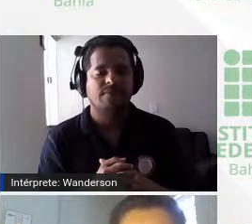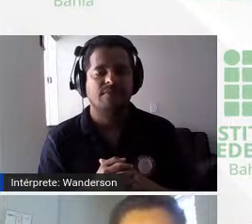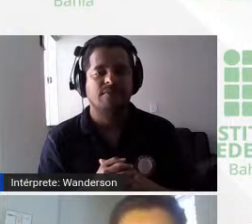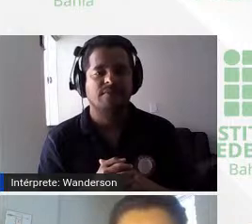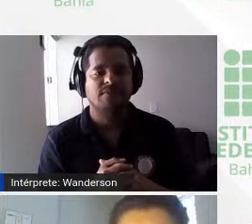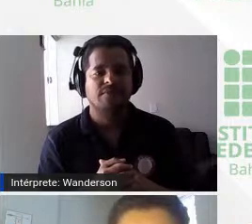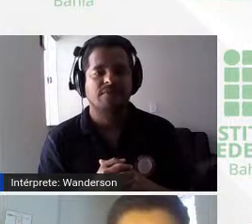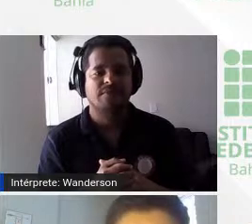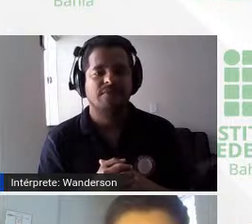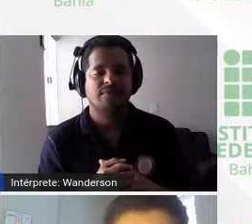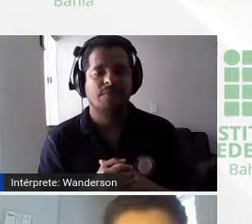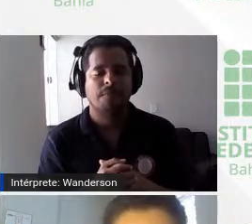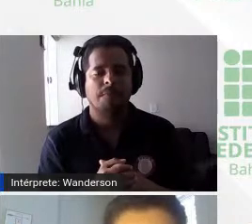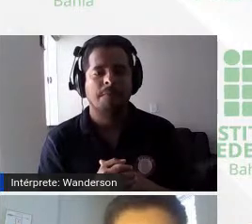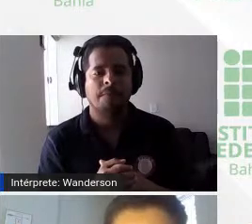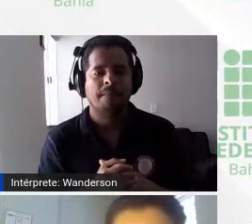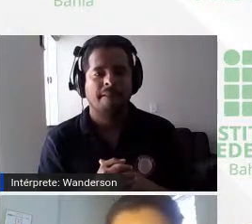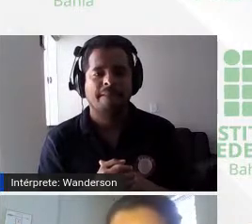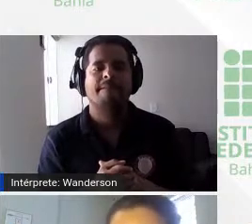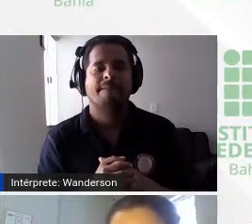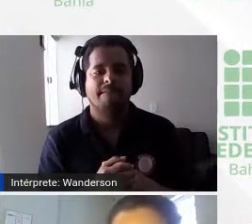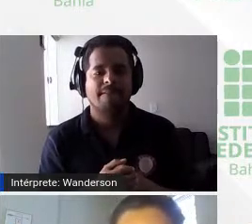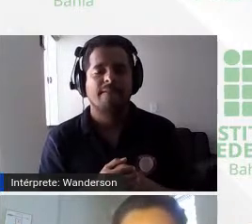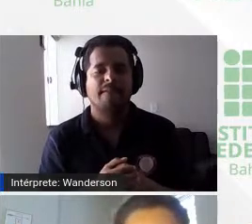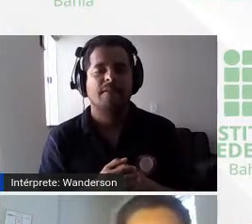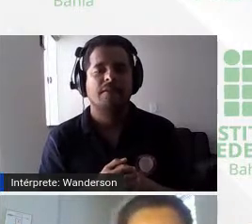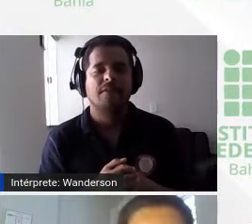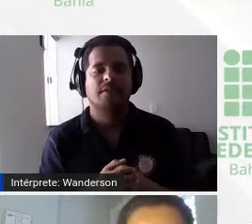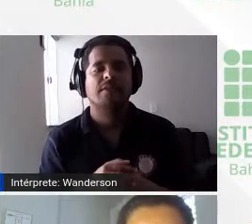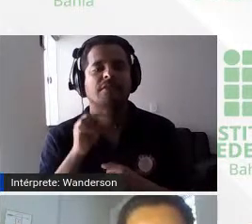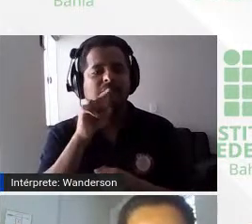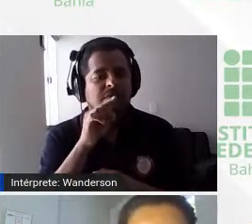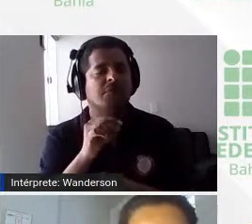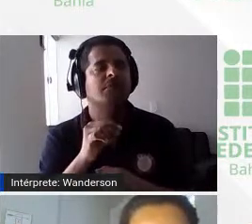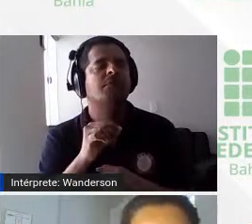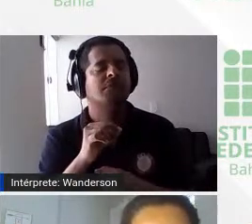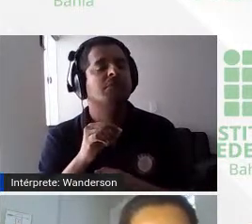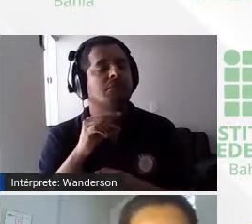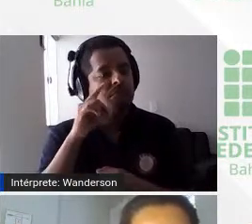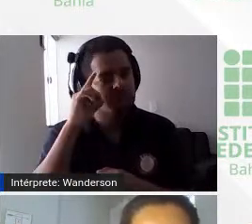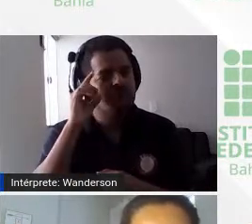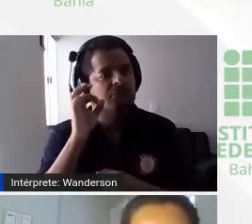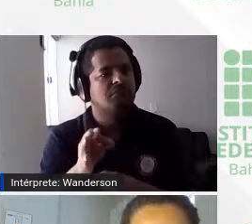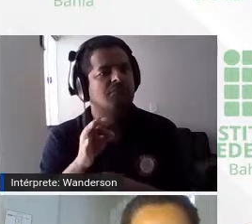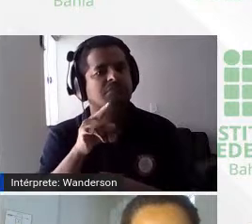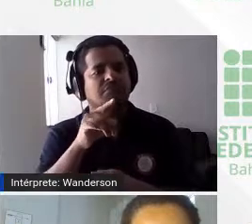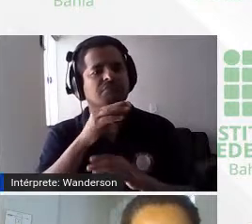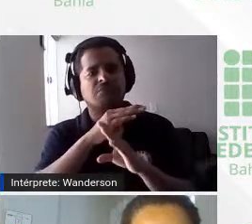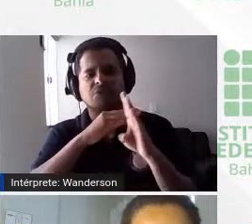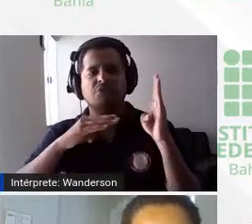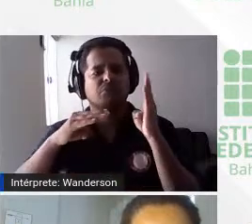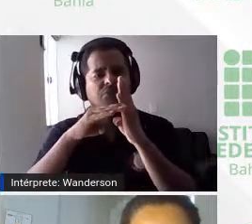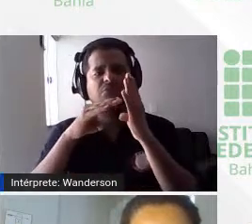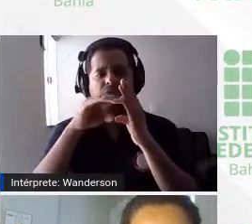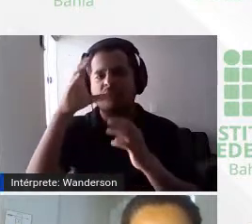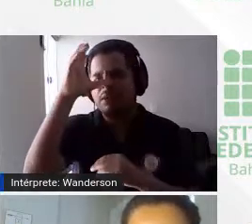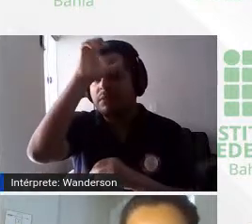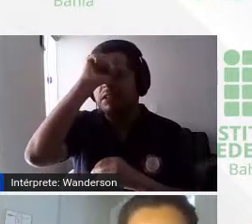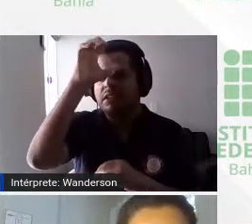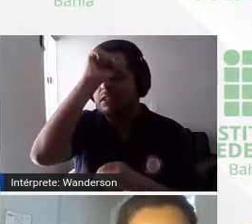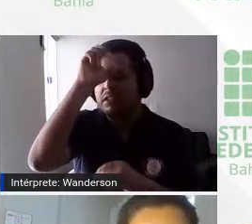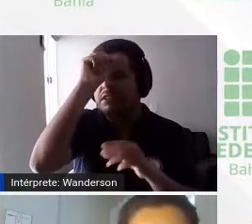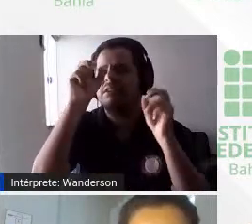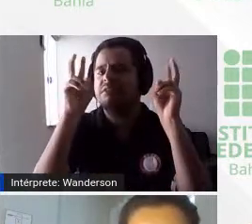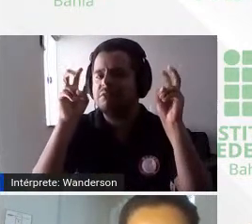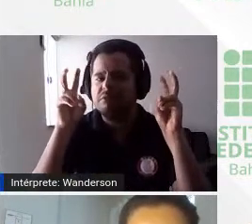Proporcionando experiências divinas. Eu tenho certeza que tudo que eu tô aprendendo aqui, que eu vou